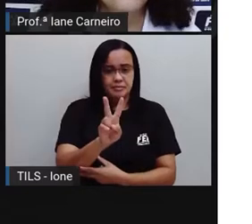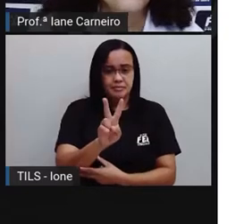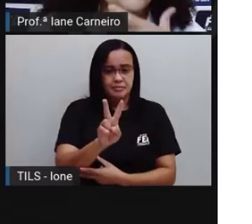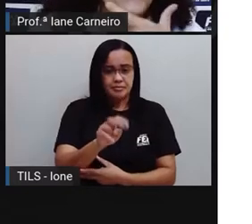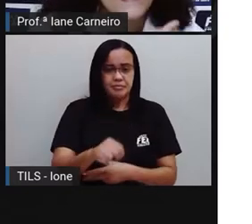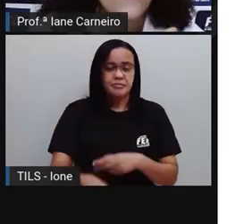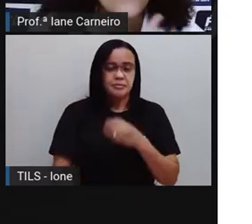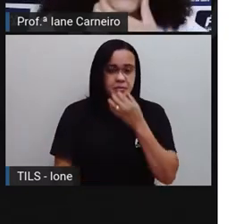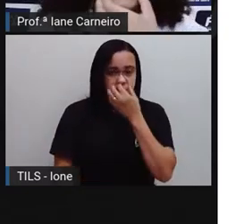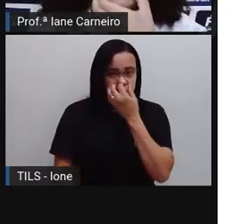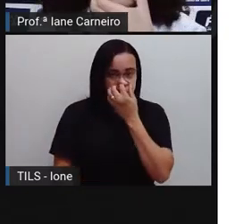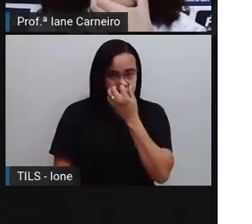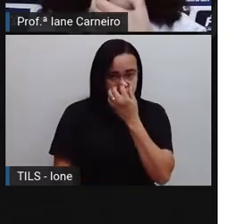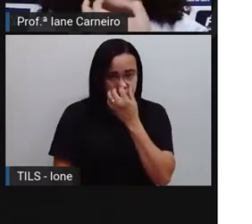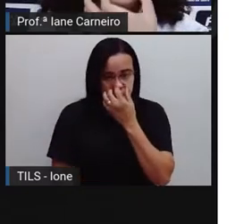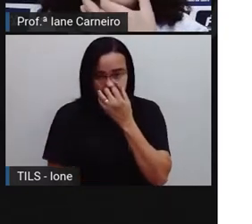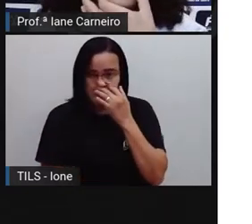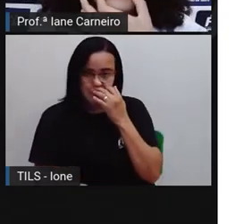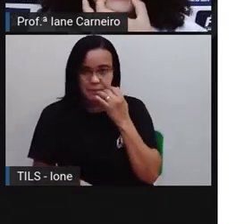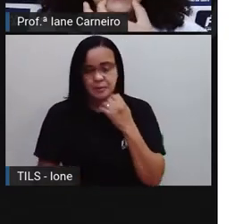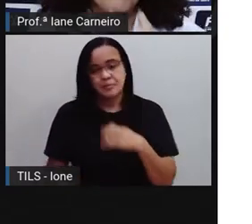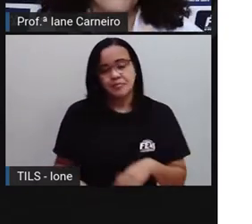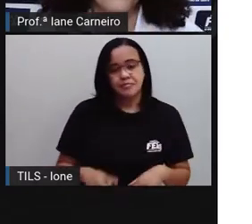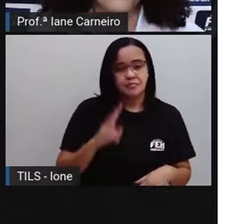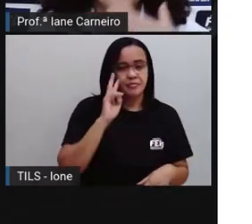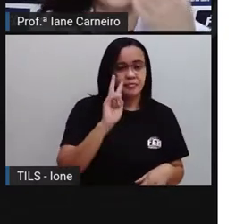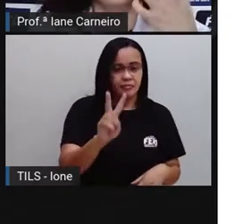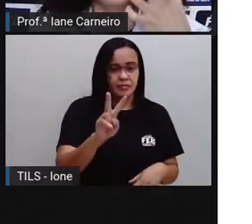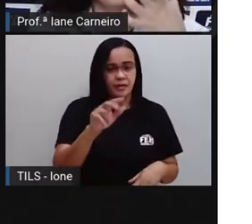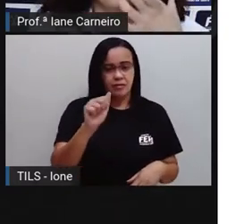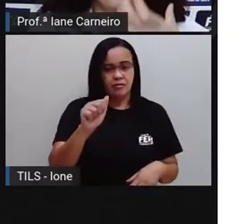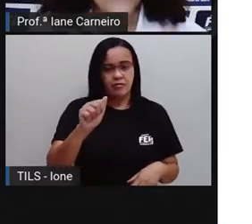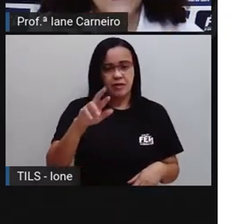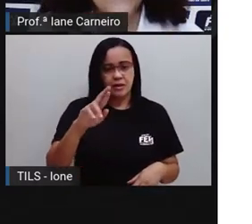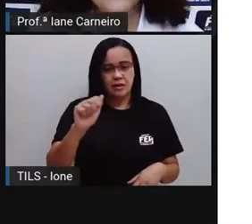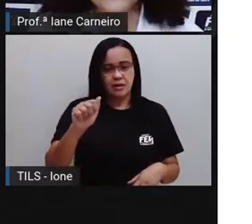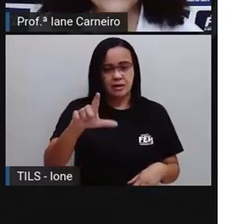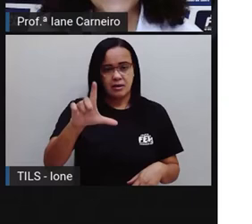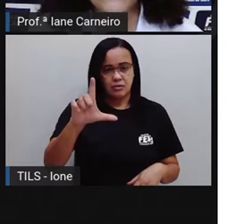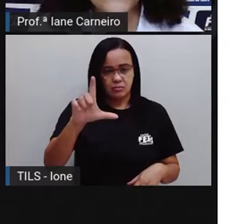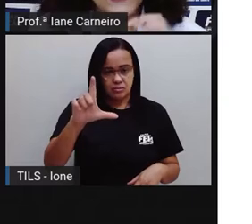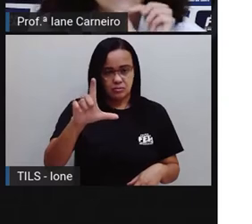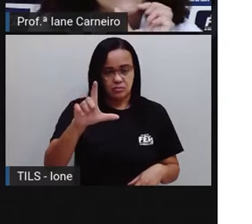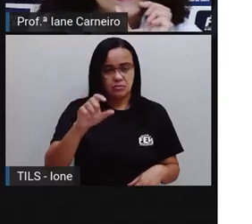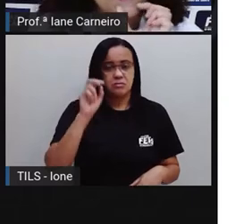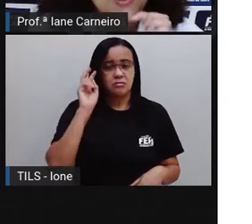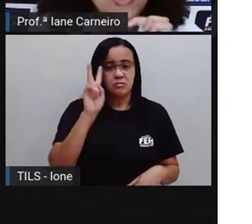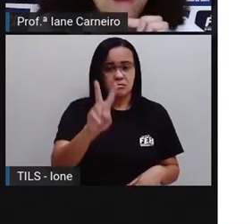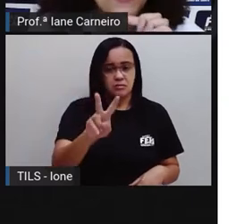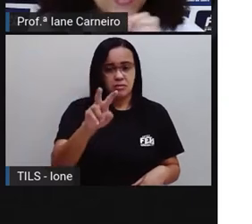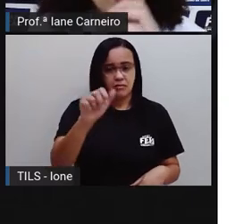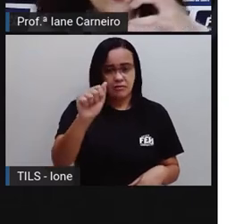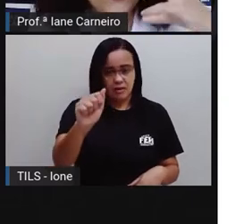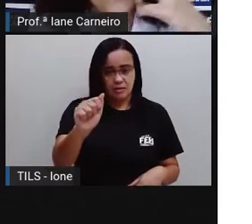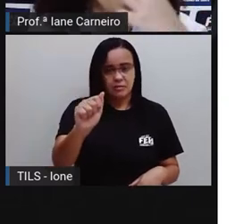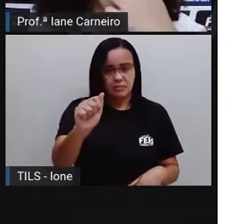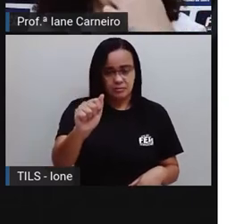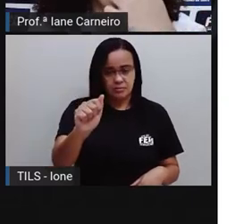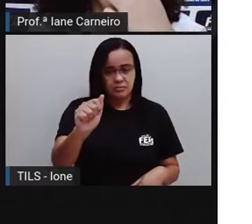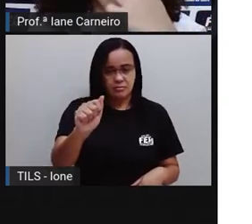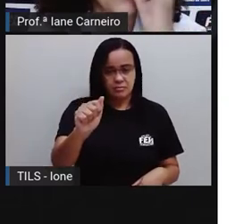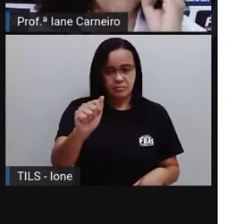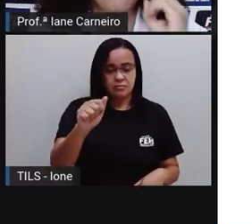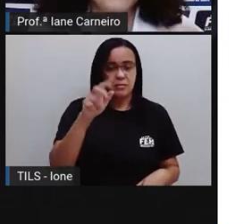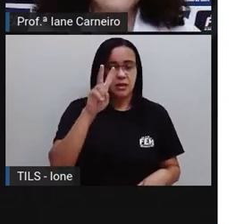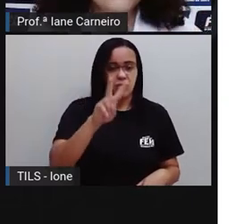aqui ó vá ou como é que a gente gesticula boca ó vá certo Chega treme os lábios né quando a gente